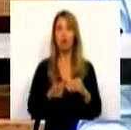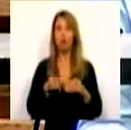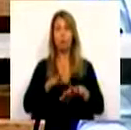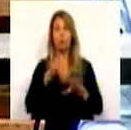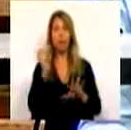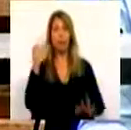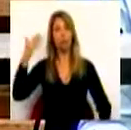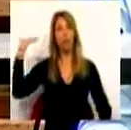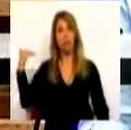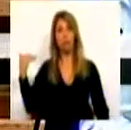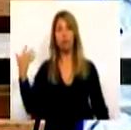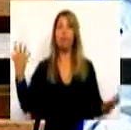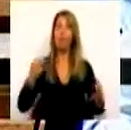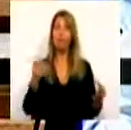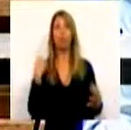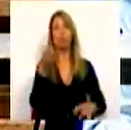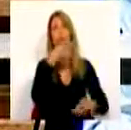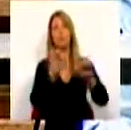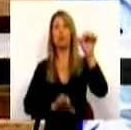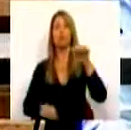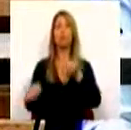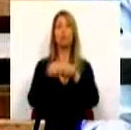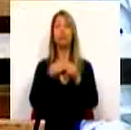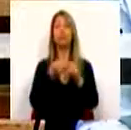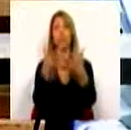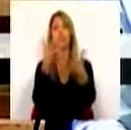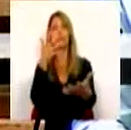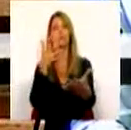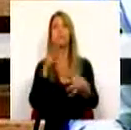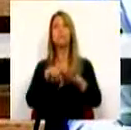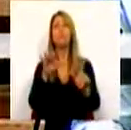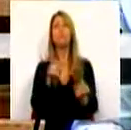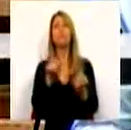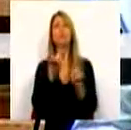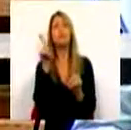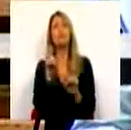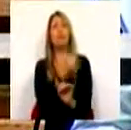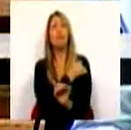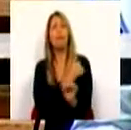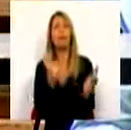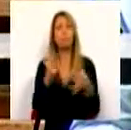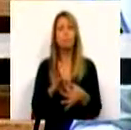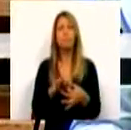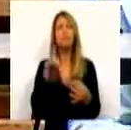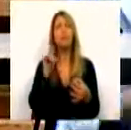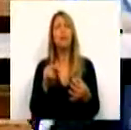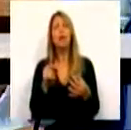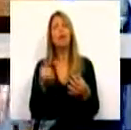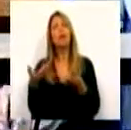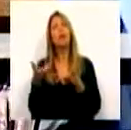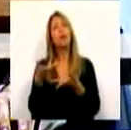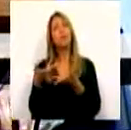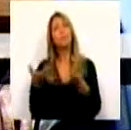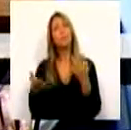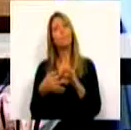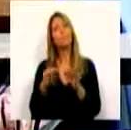anos anteriores e àquele que tem sido o nosso discurso político, um destaque da questão da habitação e da sua relação com